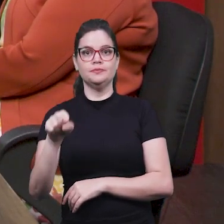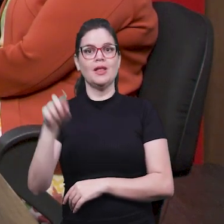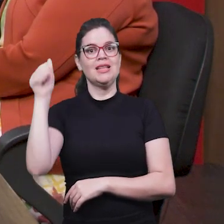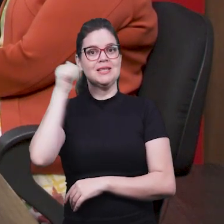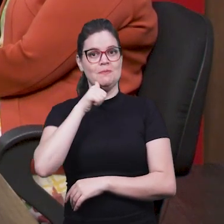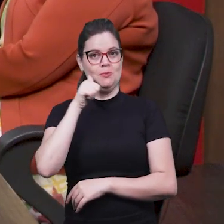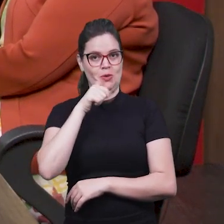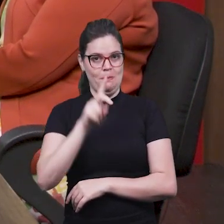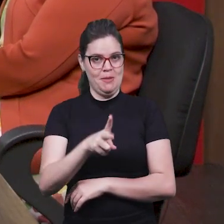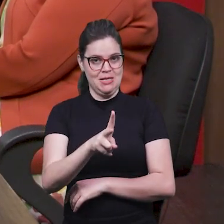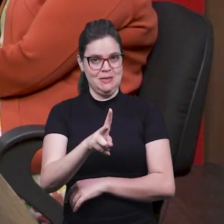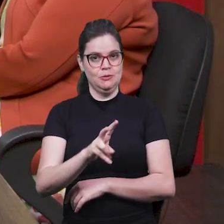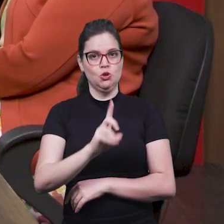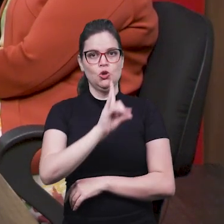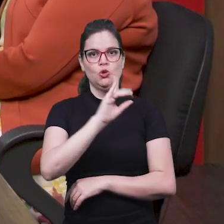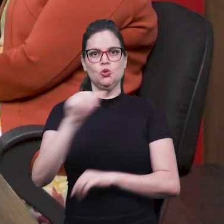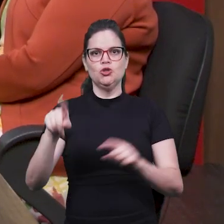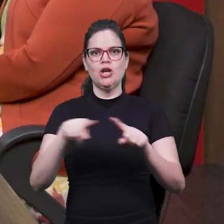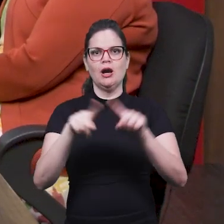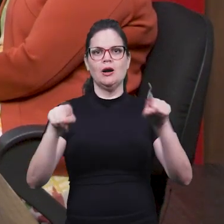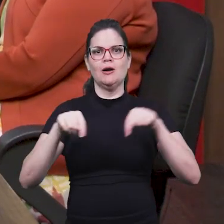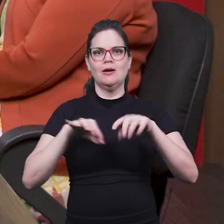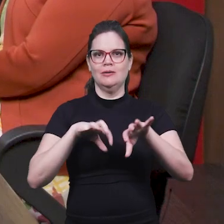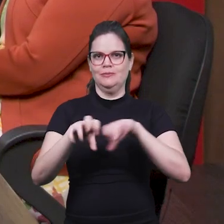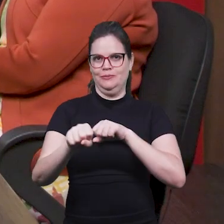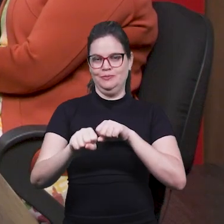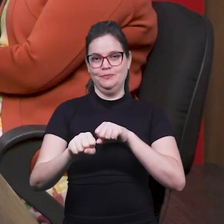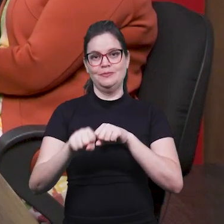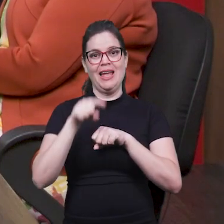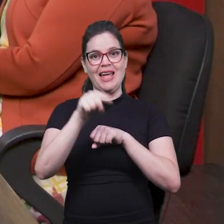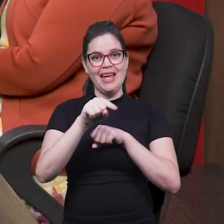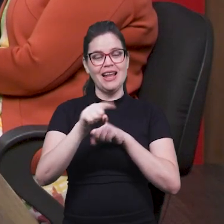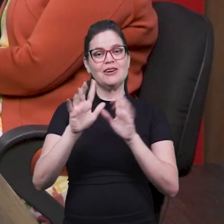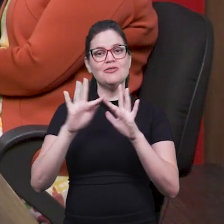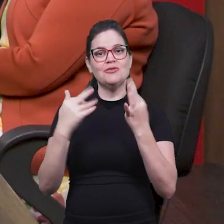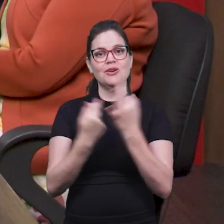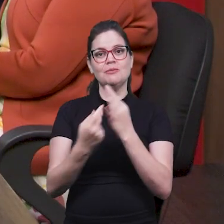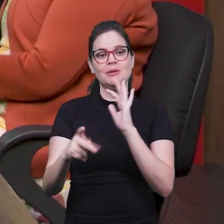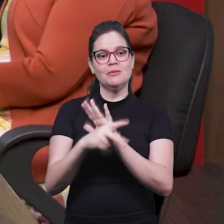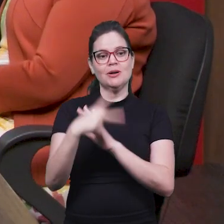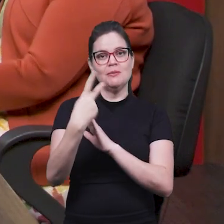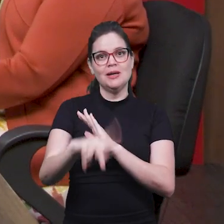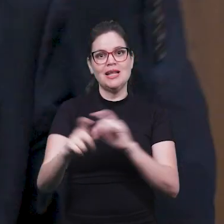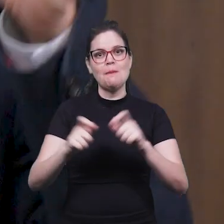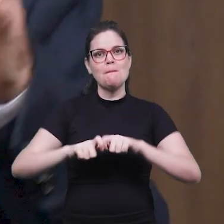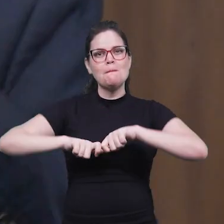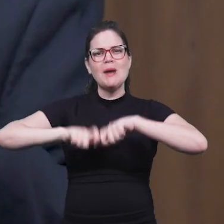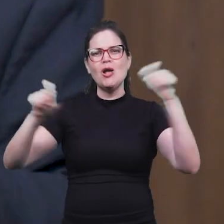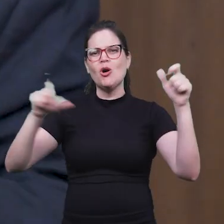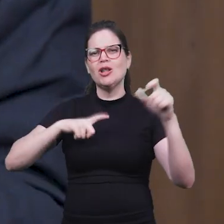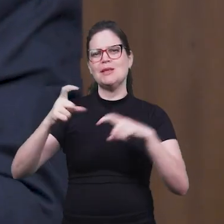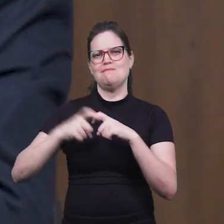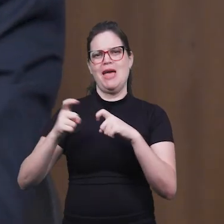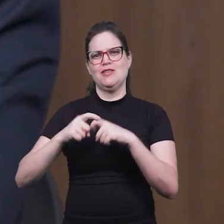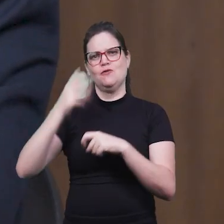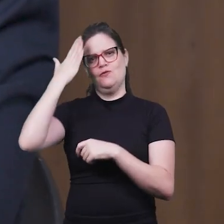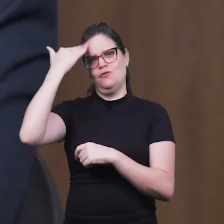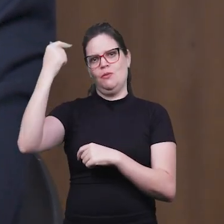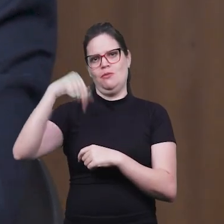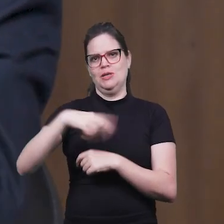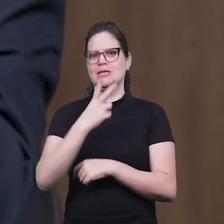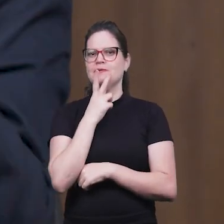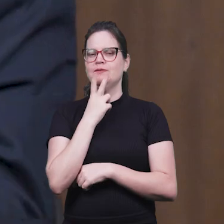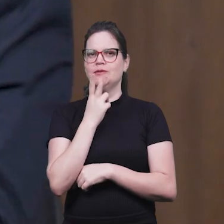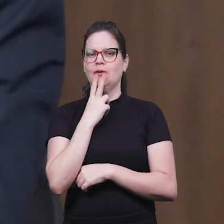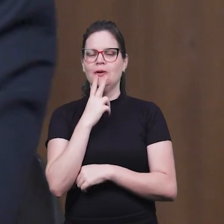da formatura, ela era parente da maior família de médicos aqui em Vitória, uma família de grandes médicos aqui em Vitória. Ela era